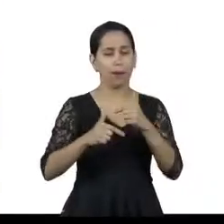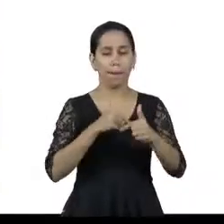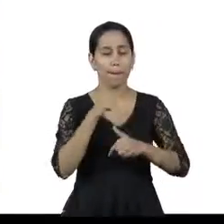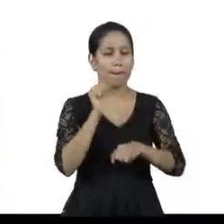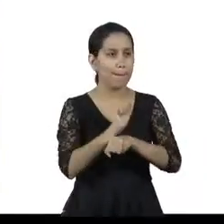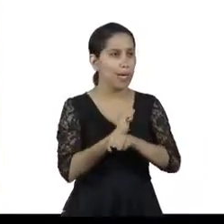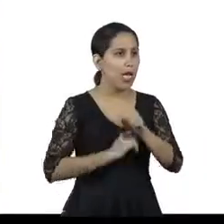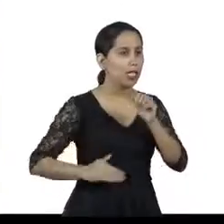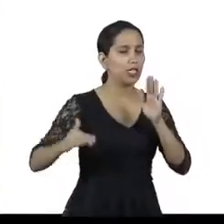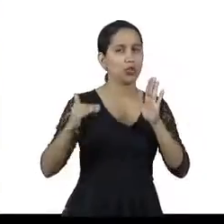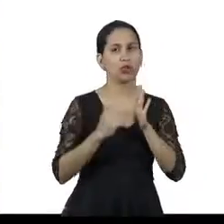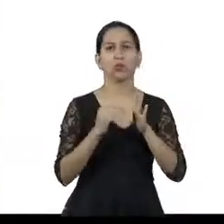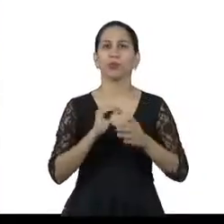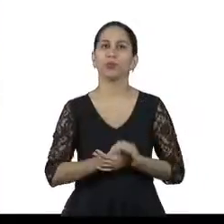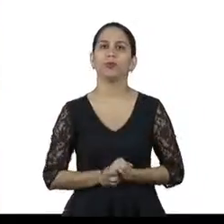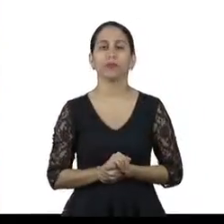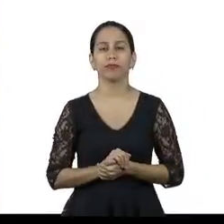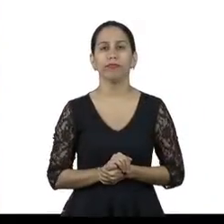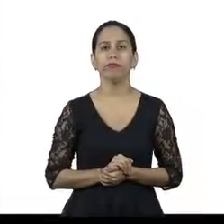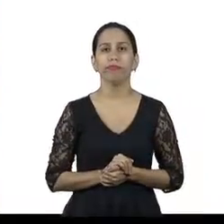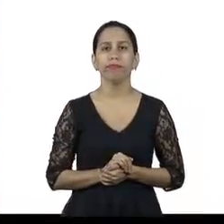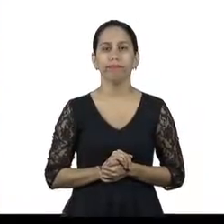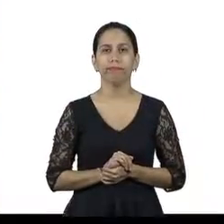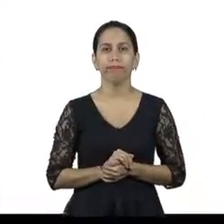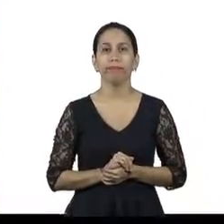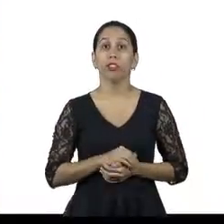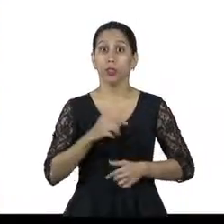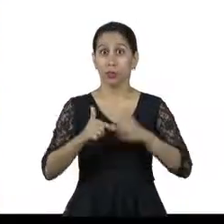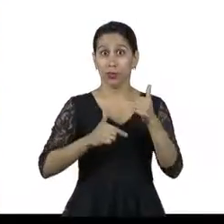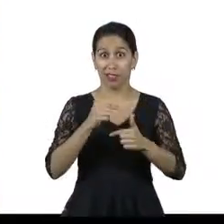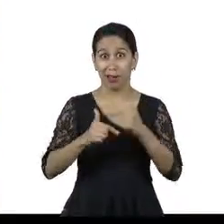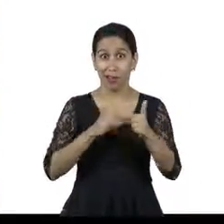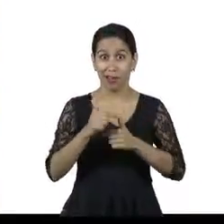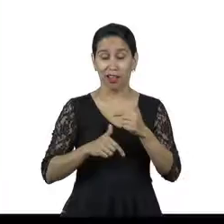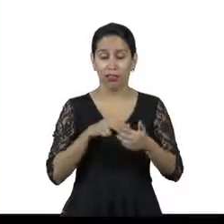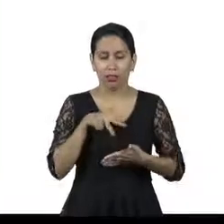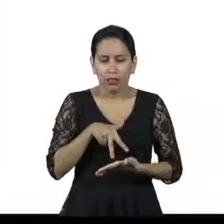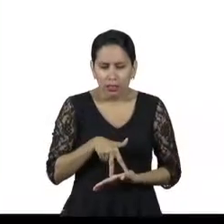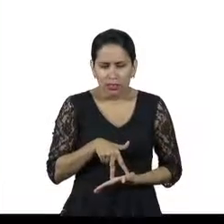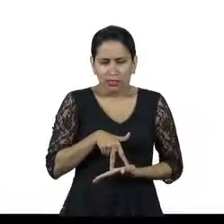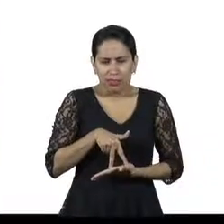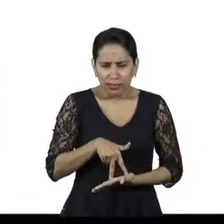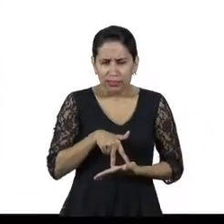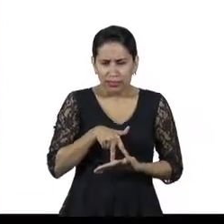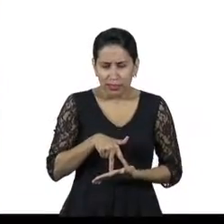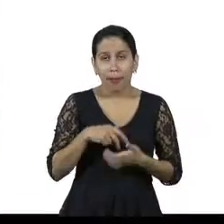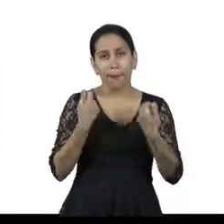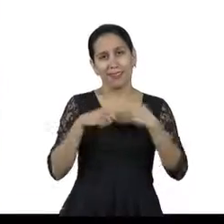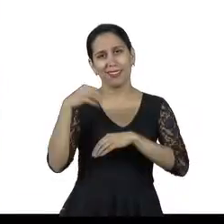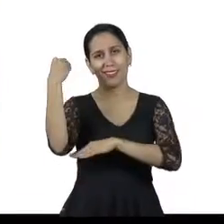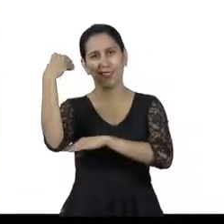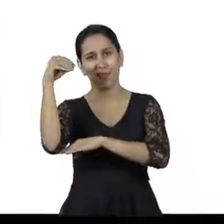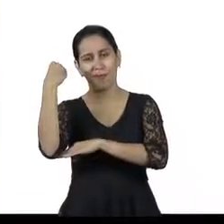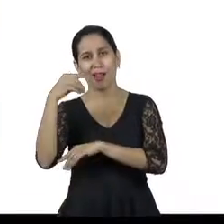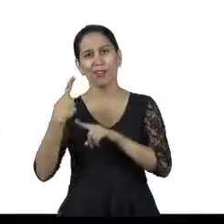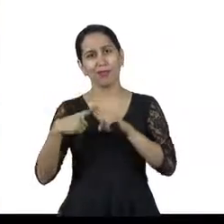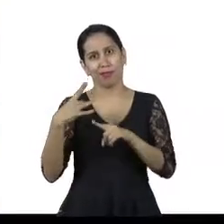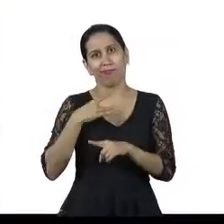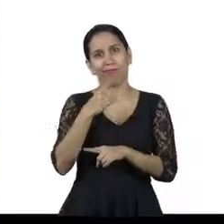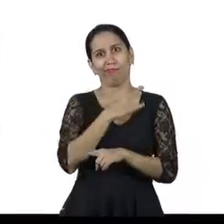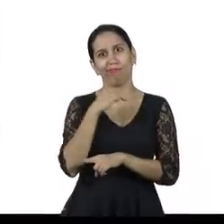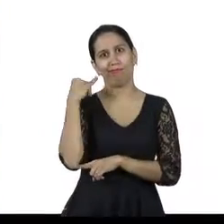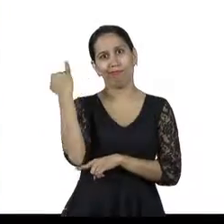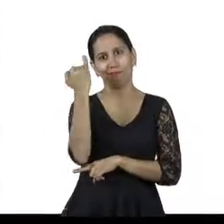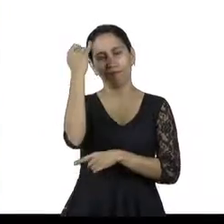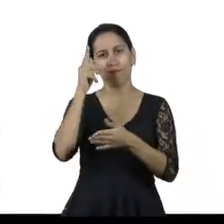pé, como pendurar aves, pede momentos de pausa. O descanso é importante para a sua saúde. Então, é preciso seguir os